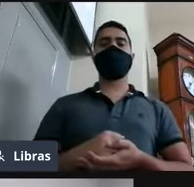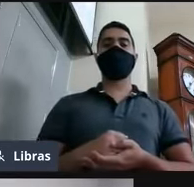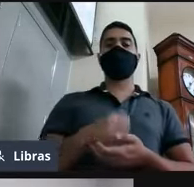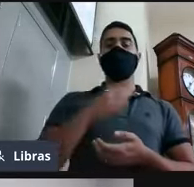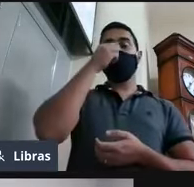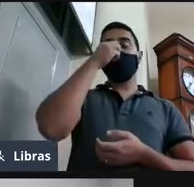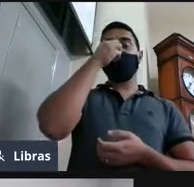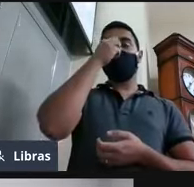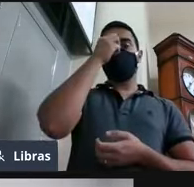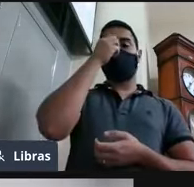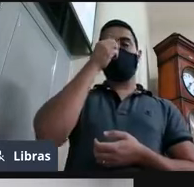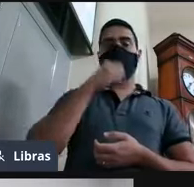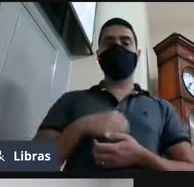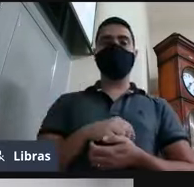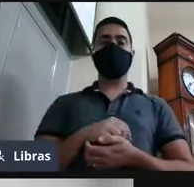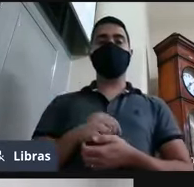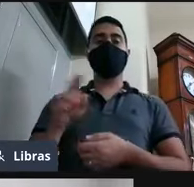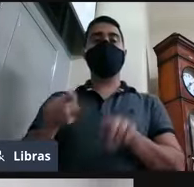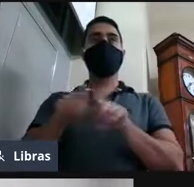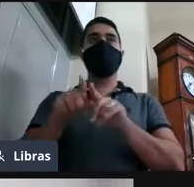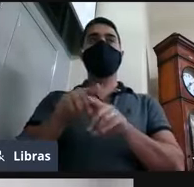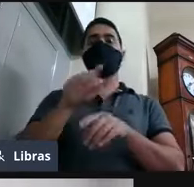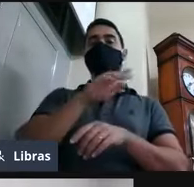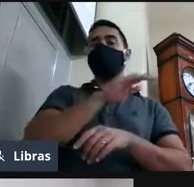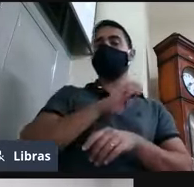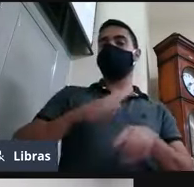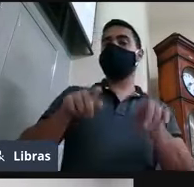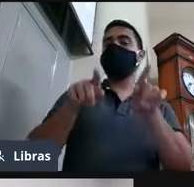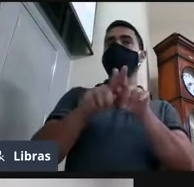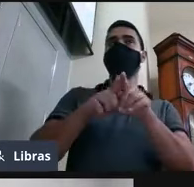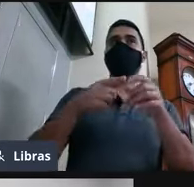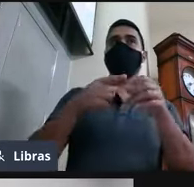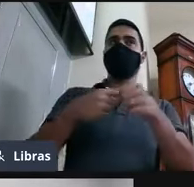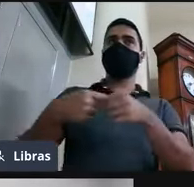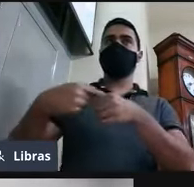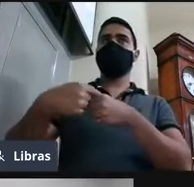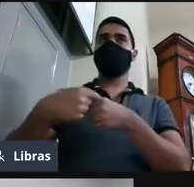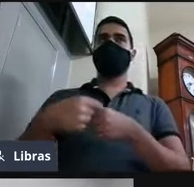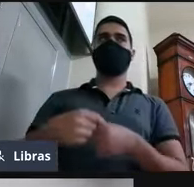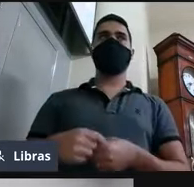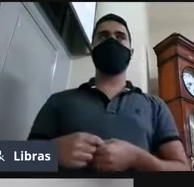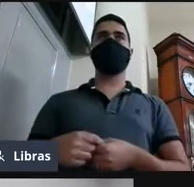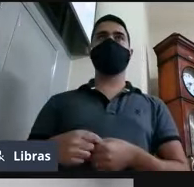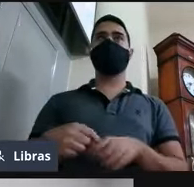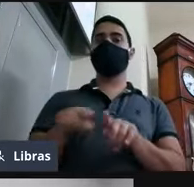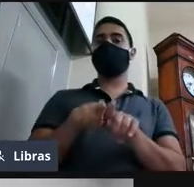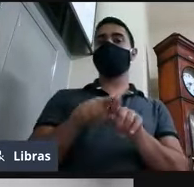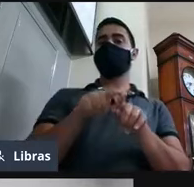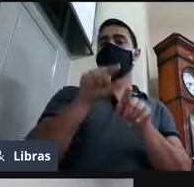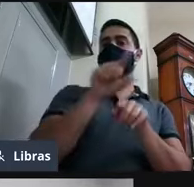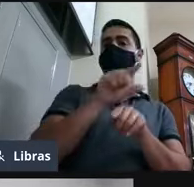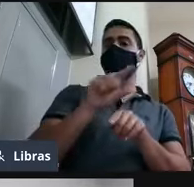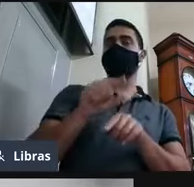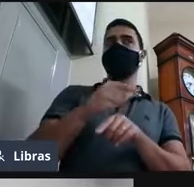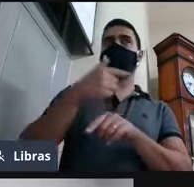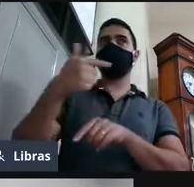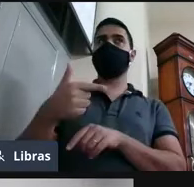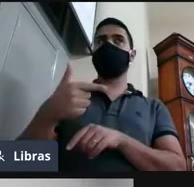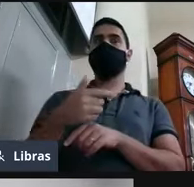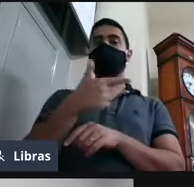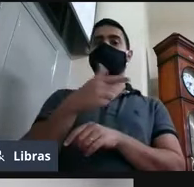âmbitos de atuação prioritária nos estados e municípios, conforme estabelecidos no parágrafo 2 e 3º do artigo 211 da